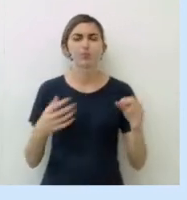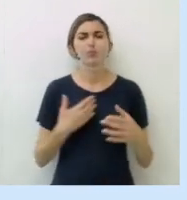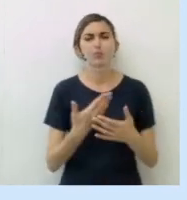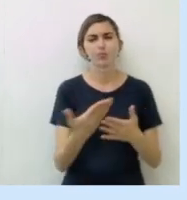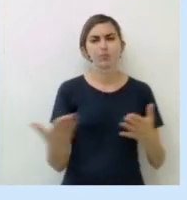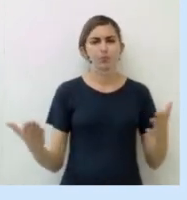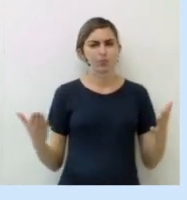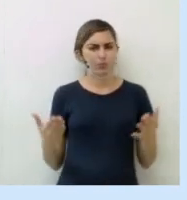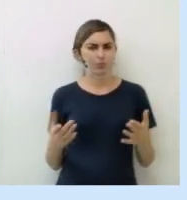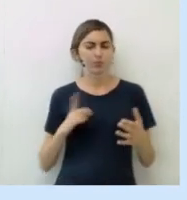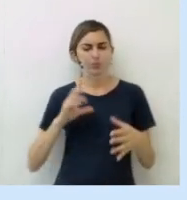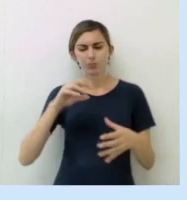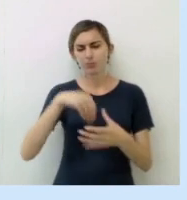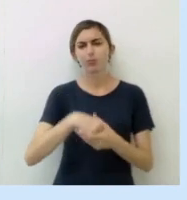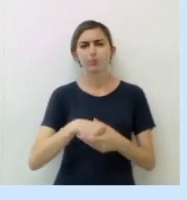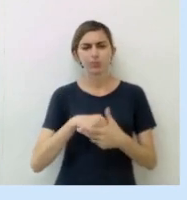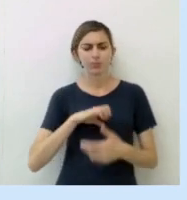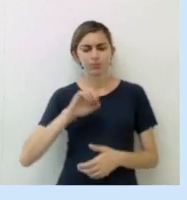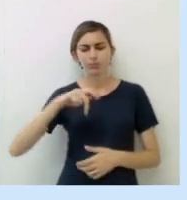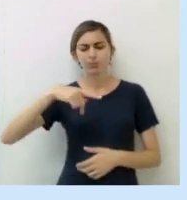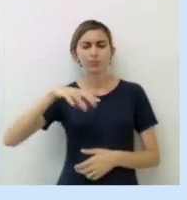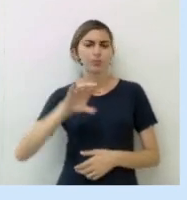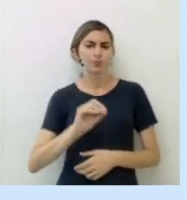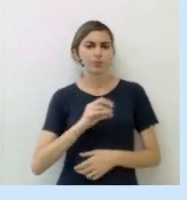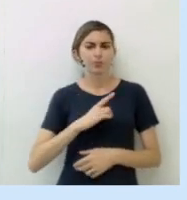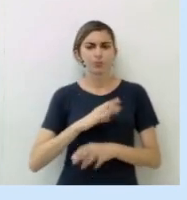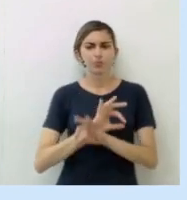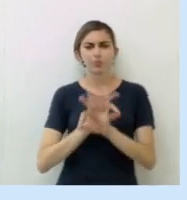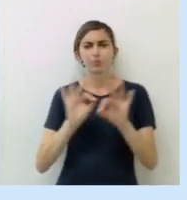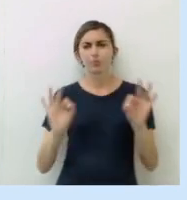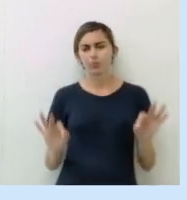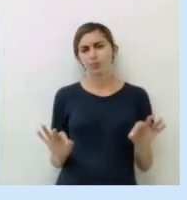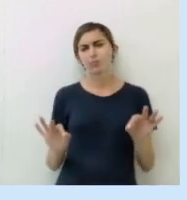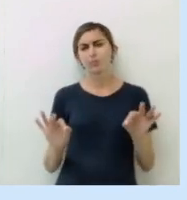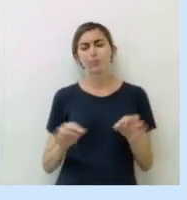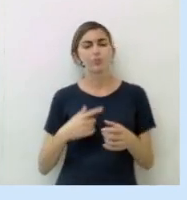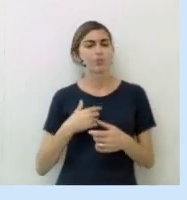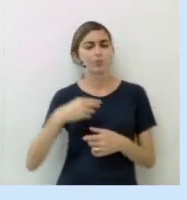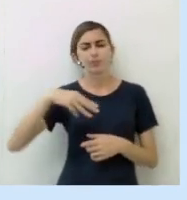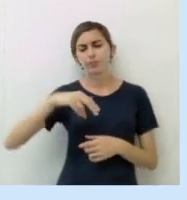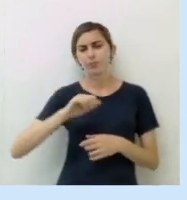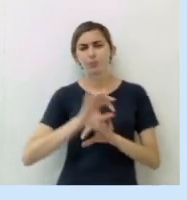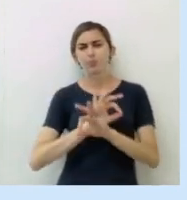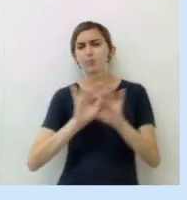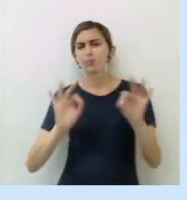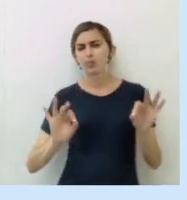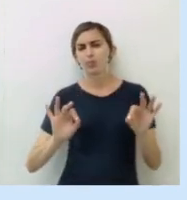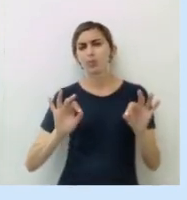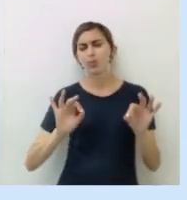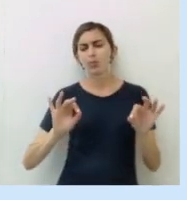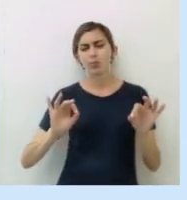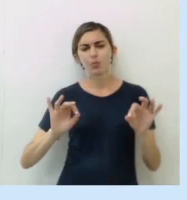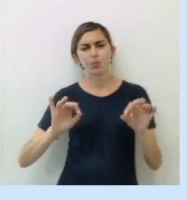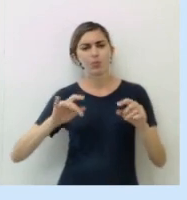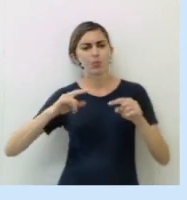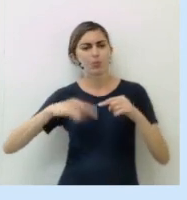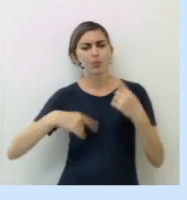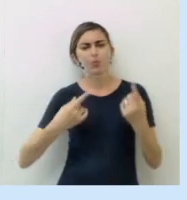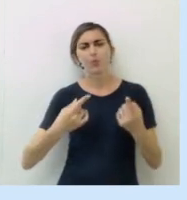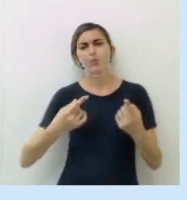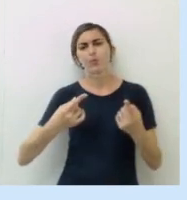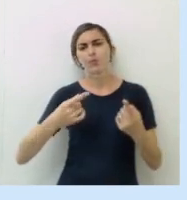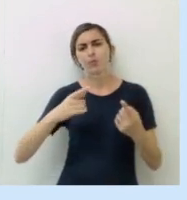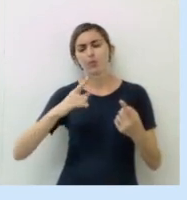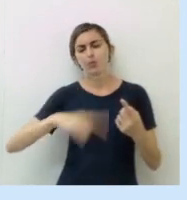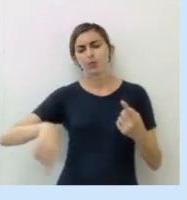é o maravilhoso que está dentro do épico. O maravilhoso é o sobrenatural. O maravilhoso é aquilo que rompe as barreiras